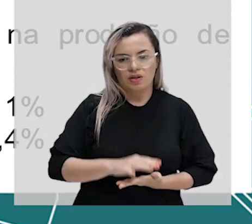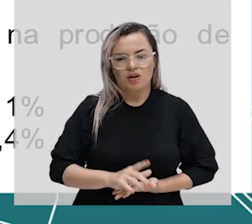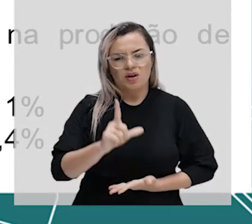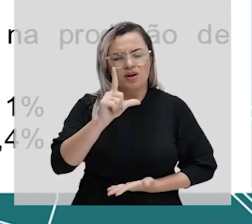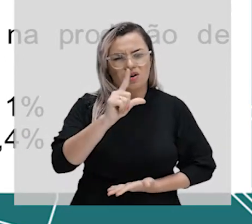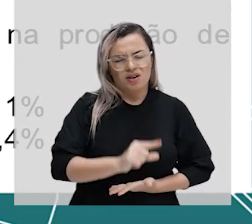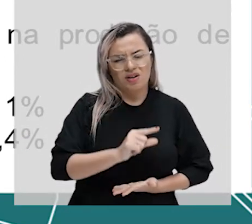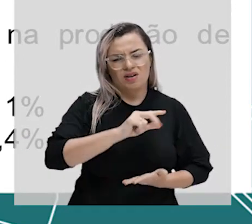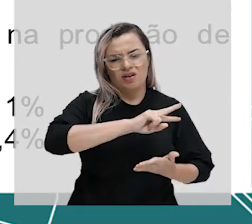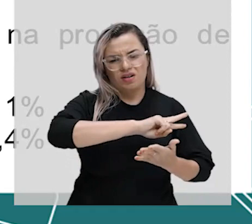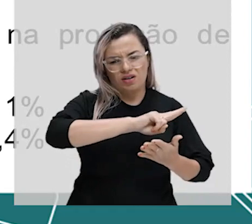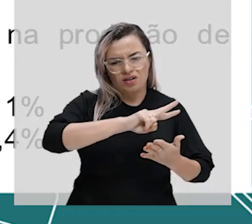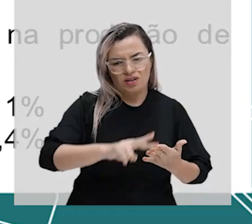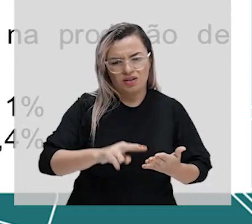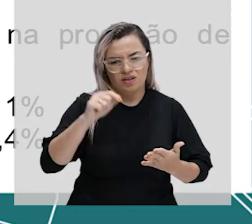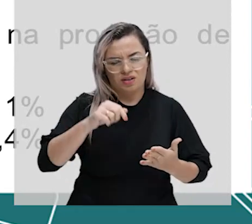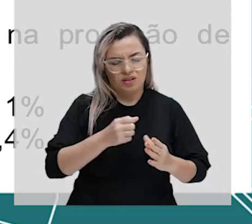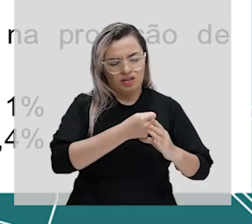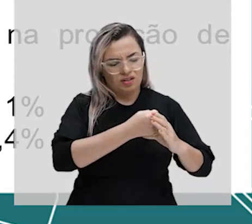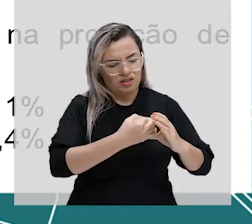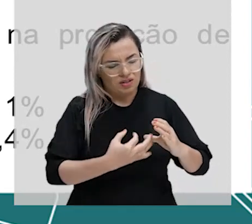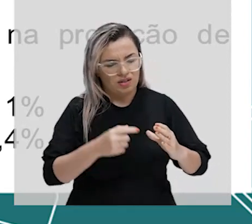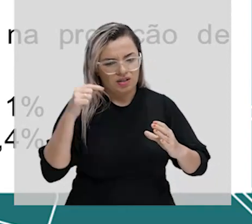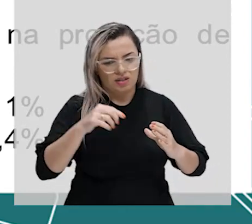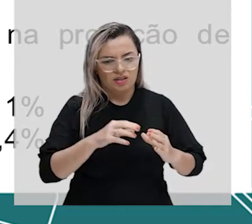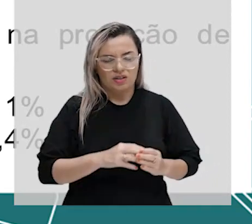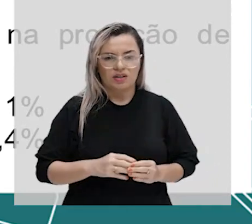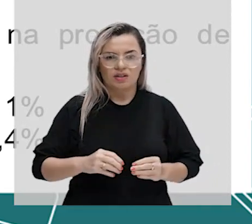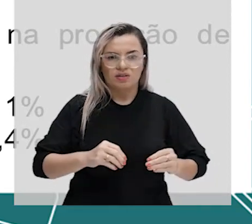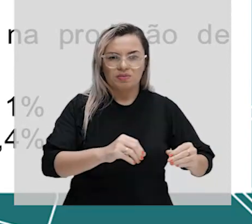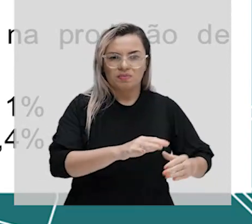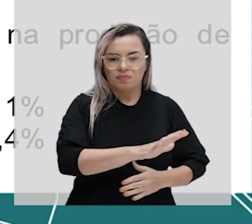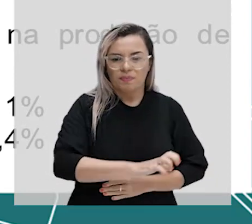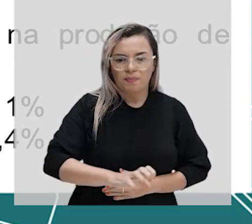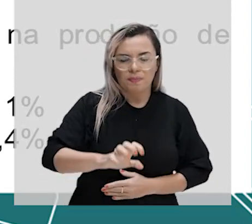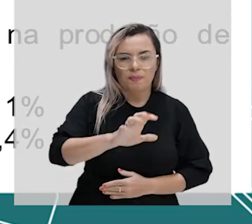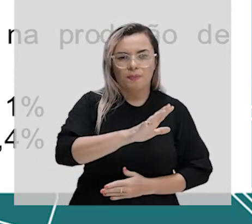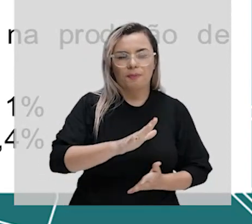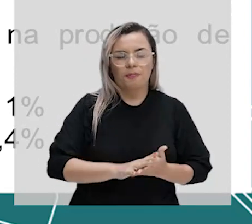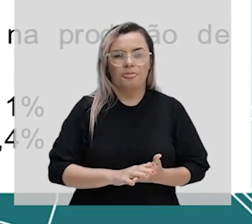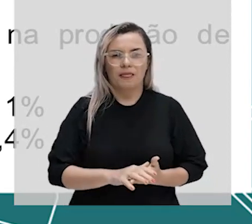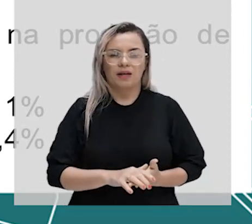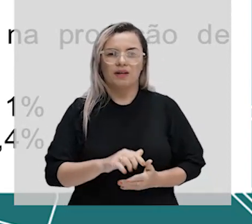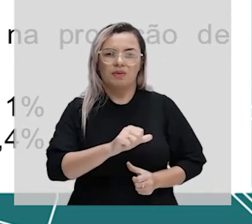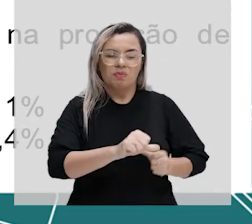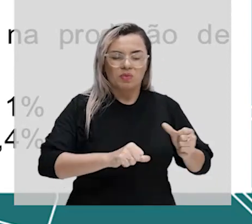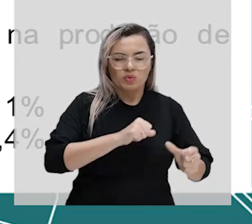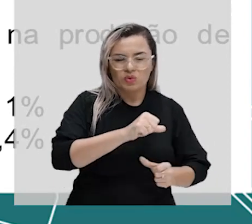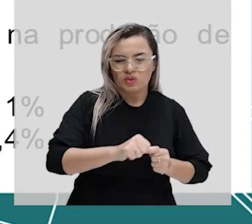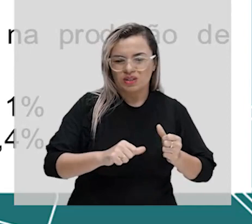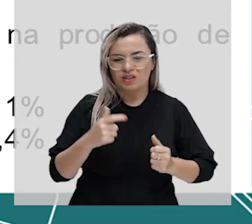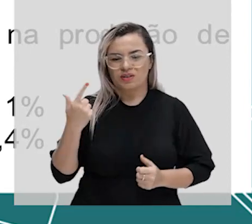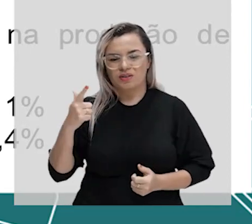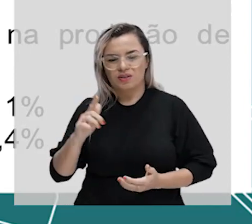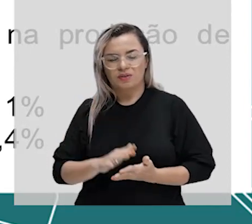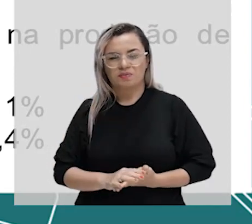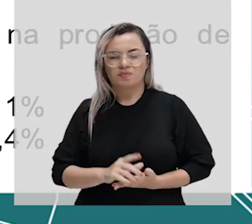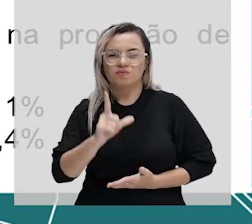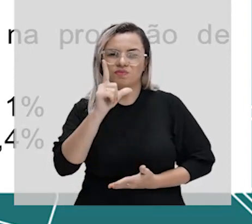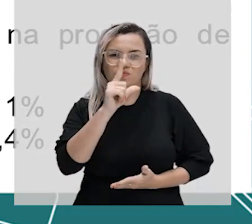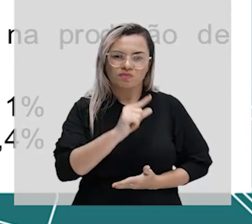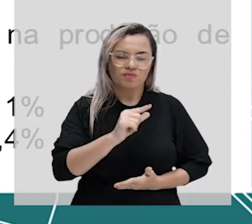diversificado justamente pelas condições físicas do país. Como eu te falei, é uma área de grande instabilidade geológica, tu vai ter então poucas áreas de